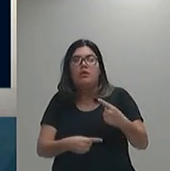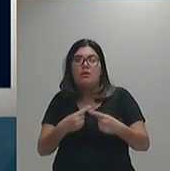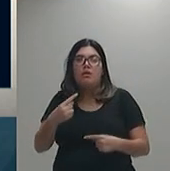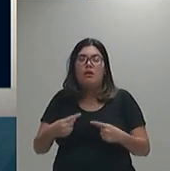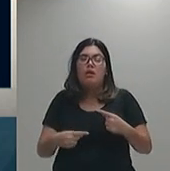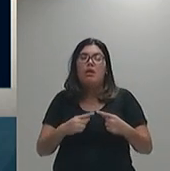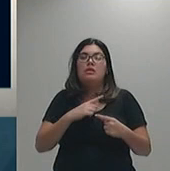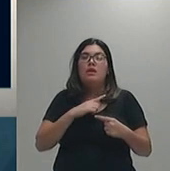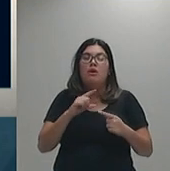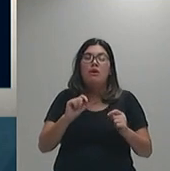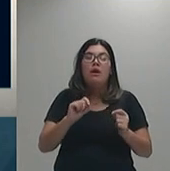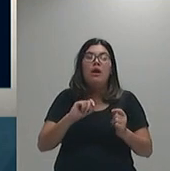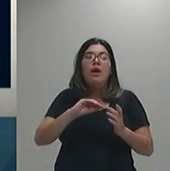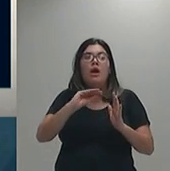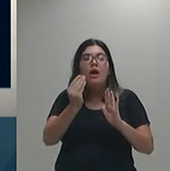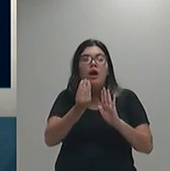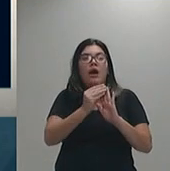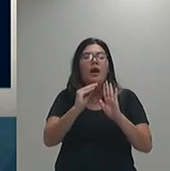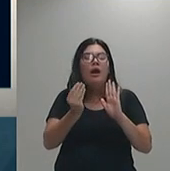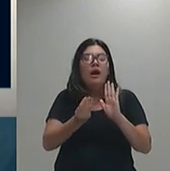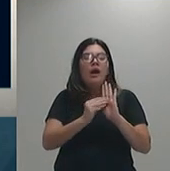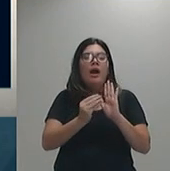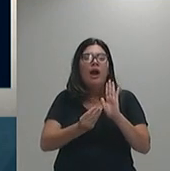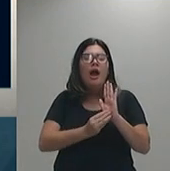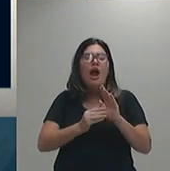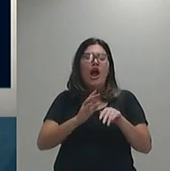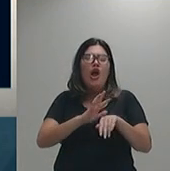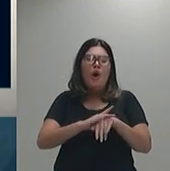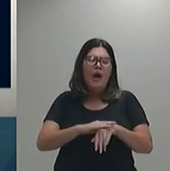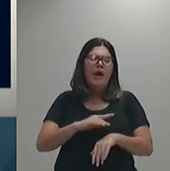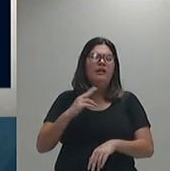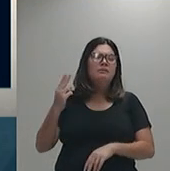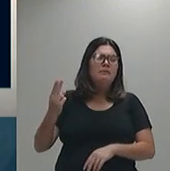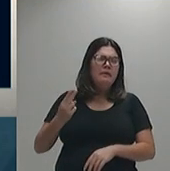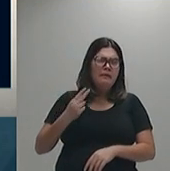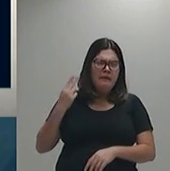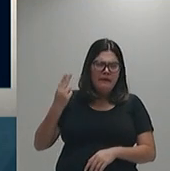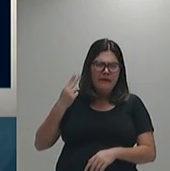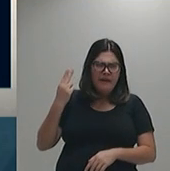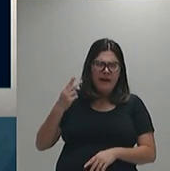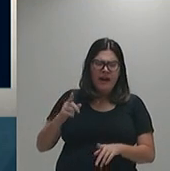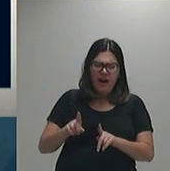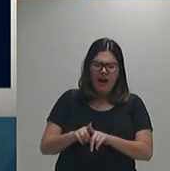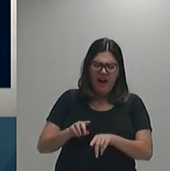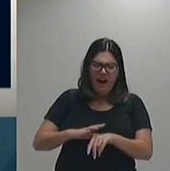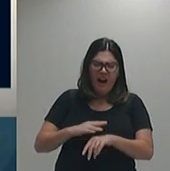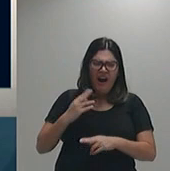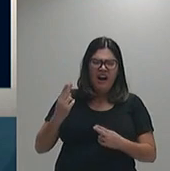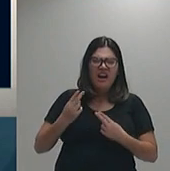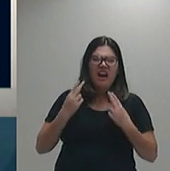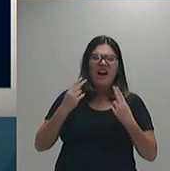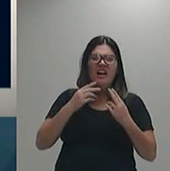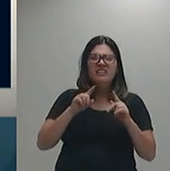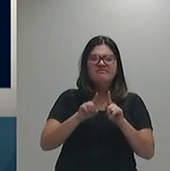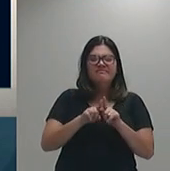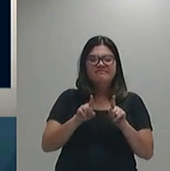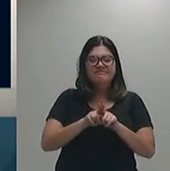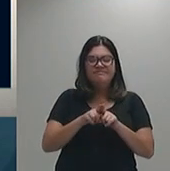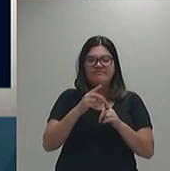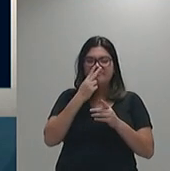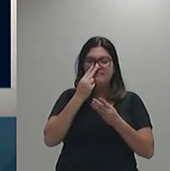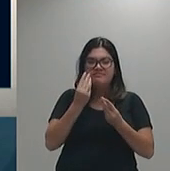na pendência de doença grave mais grave também é a indefinição de todas essas questões